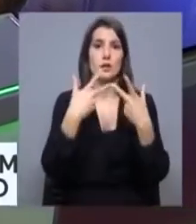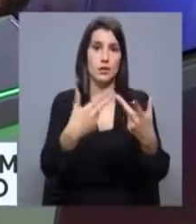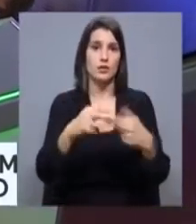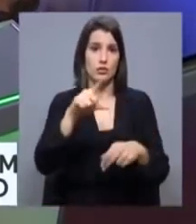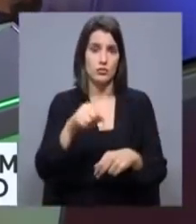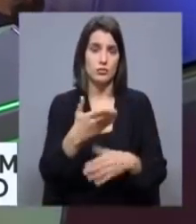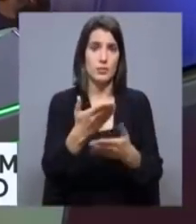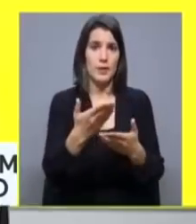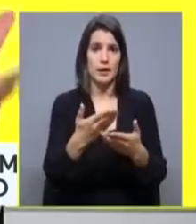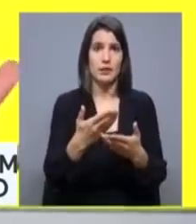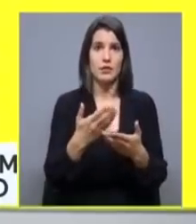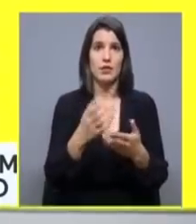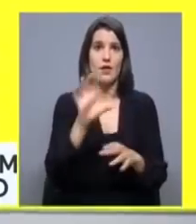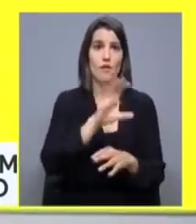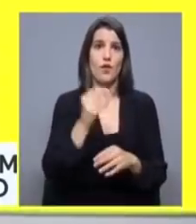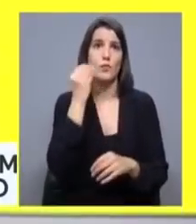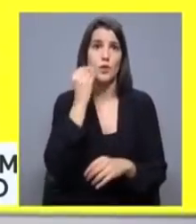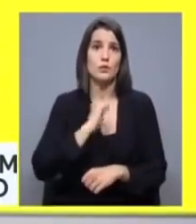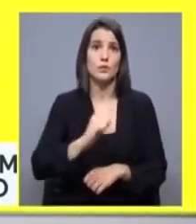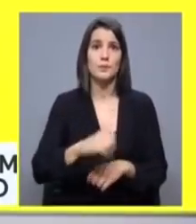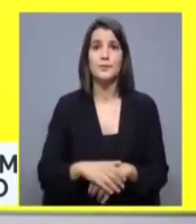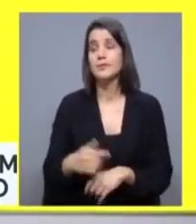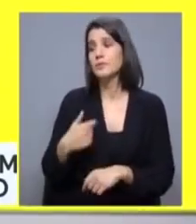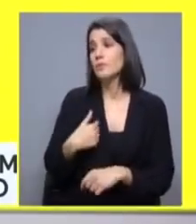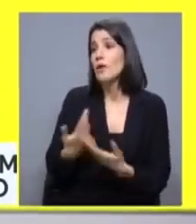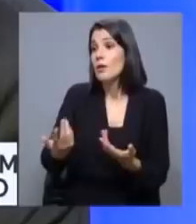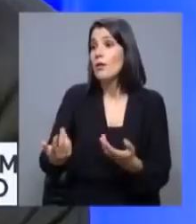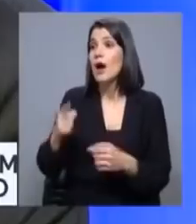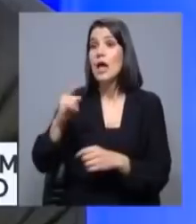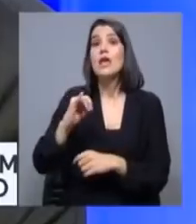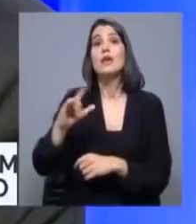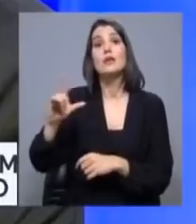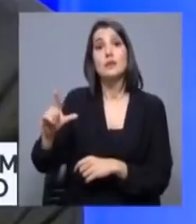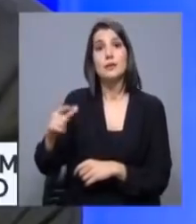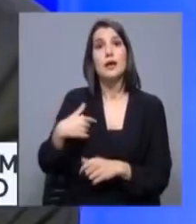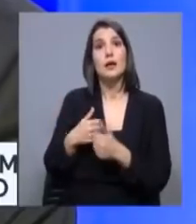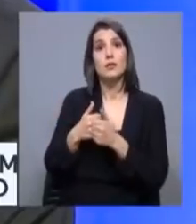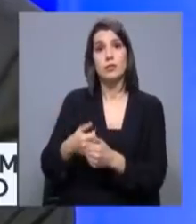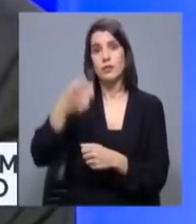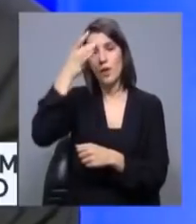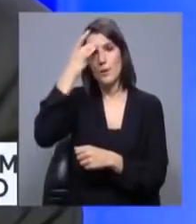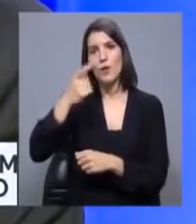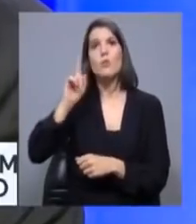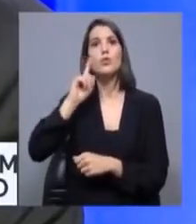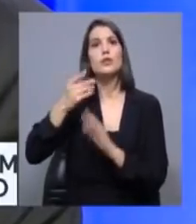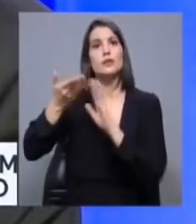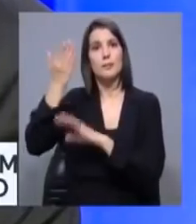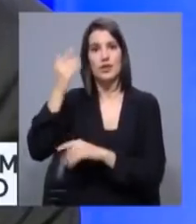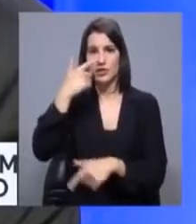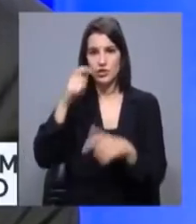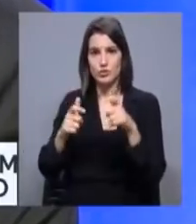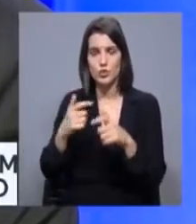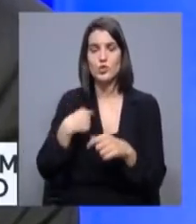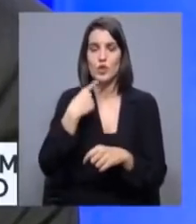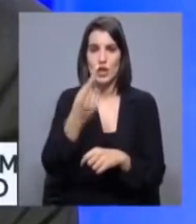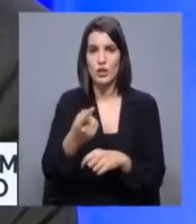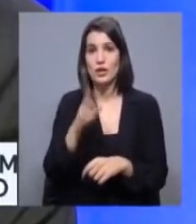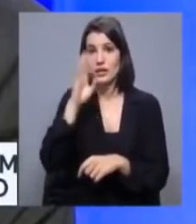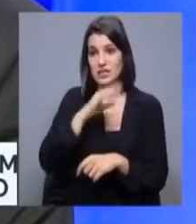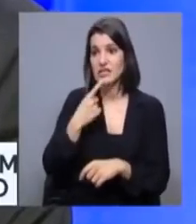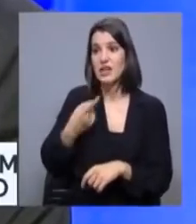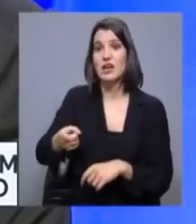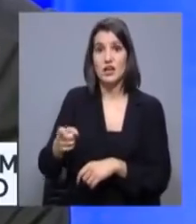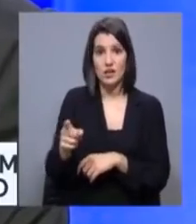que tem feito também a alguns mas outros incentivos um ano 300 AC Liberal que as ideias são mais importantes que as pessoas digam o seguinte se o